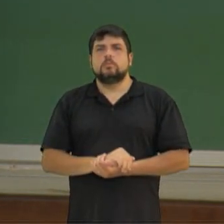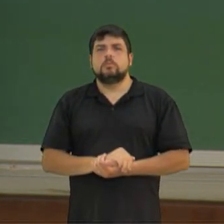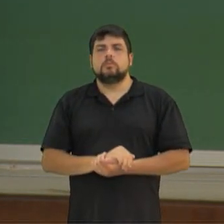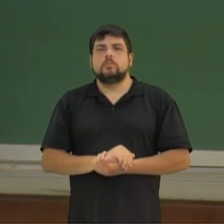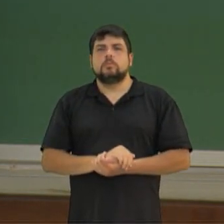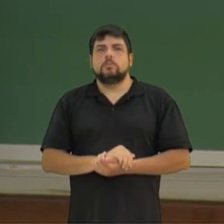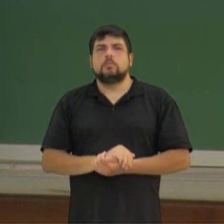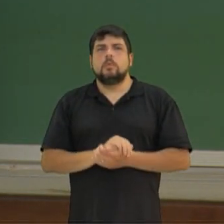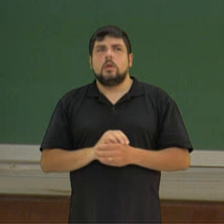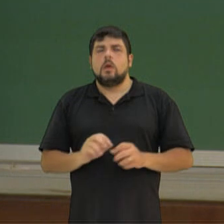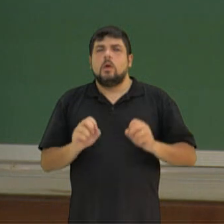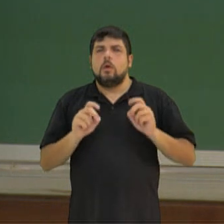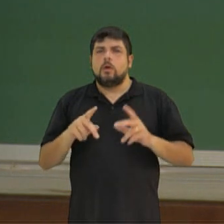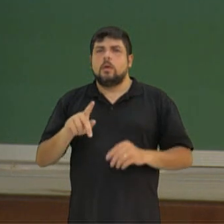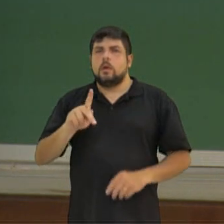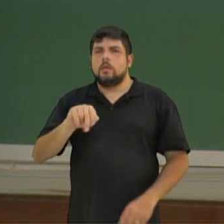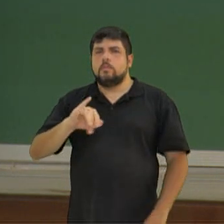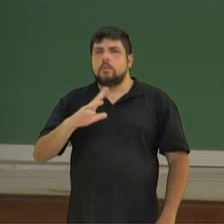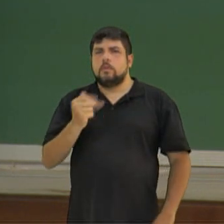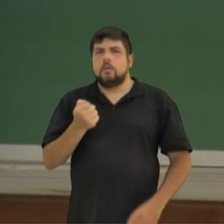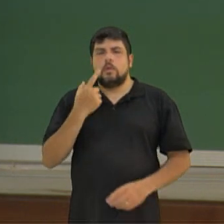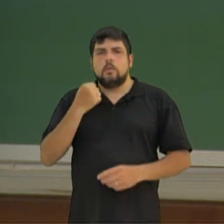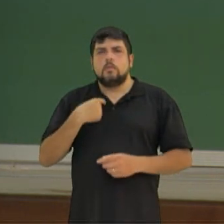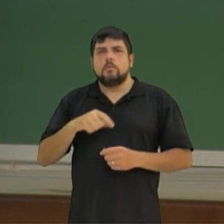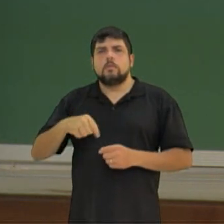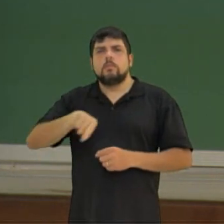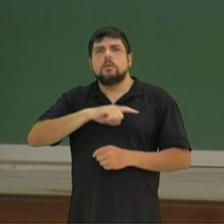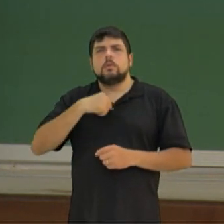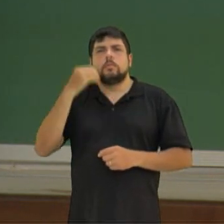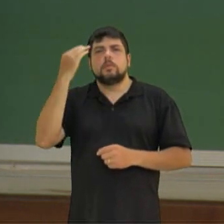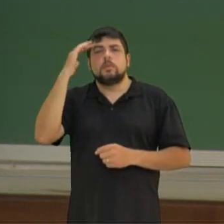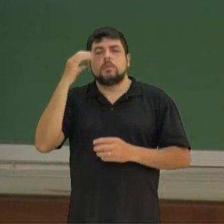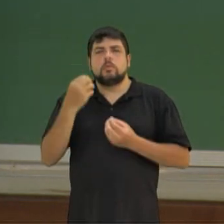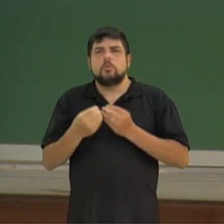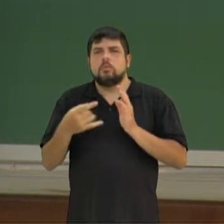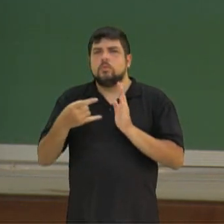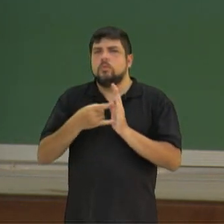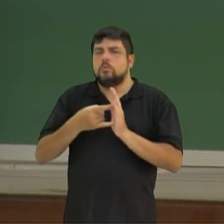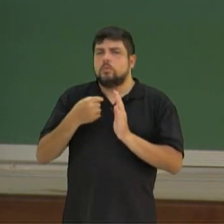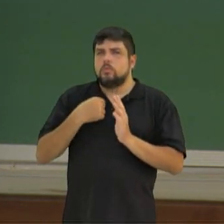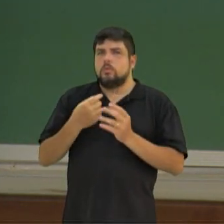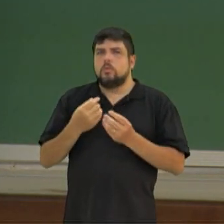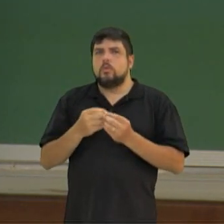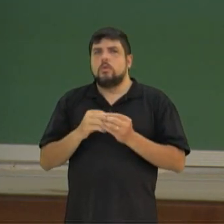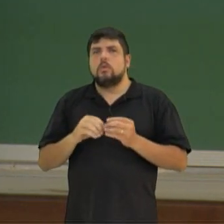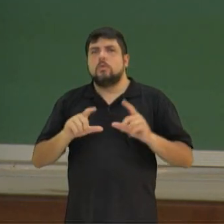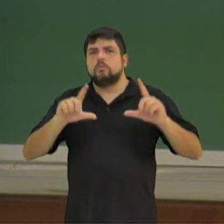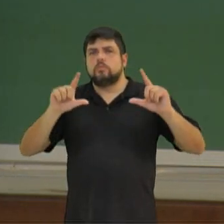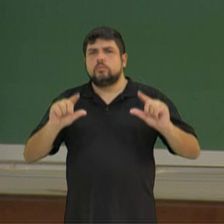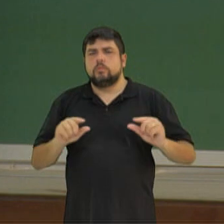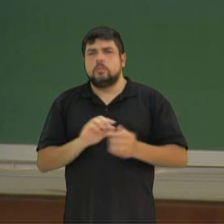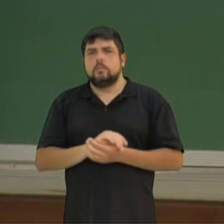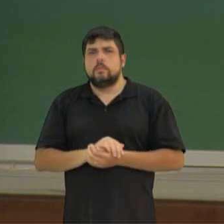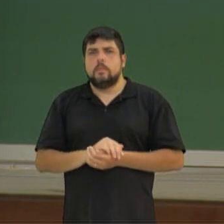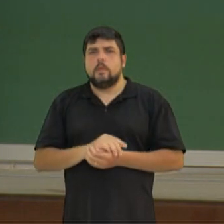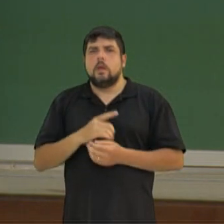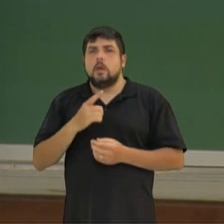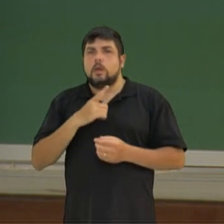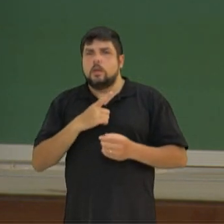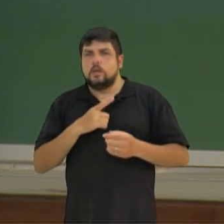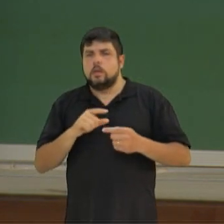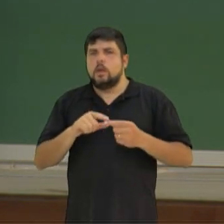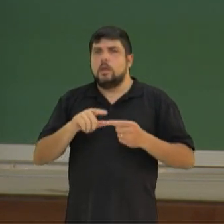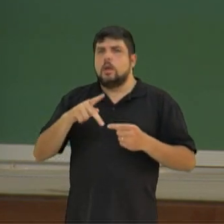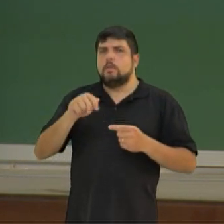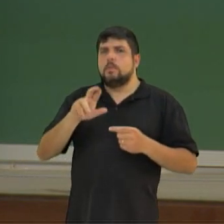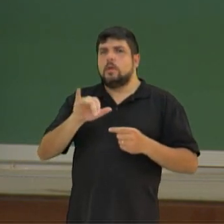A reação global da pilha, então, para a gente saber qual que vai ser a reação de oxirredução, a gente faz o seguinte, tem as reações parciais e a